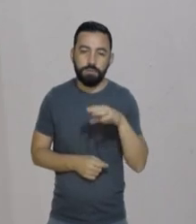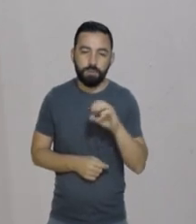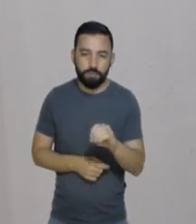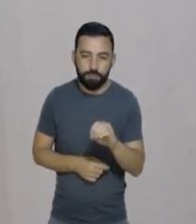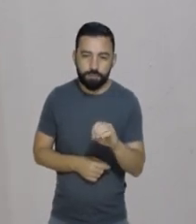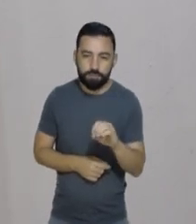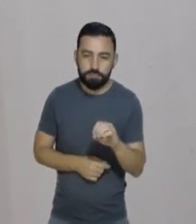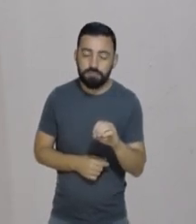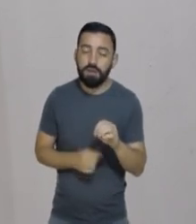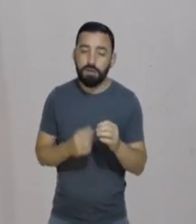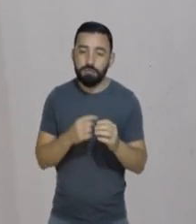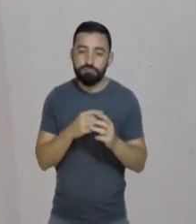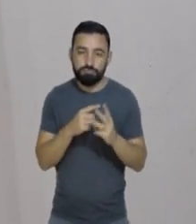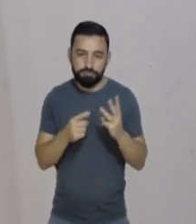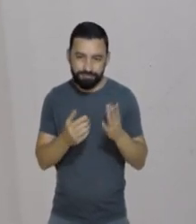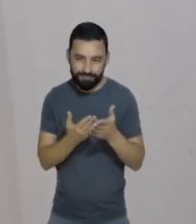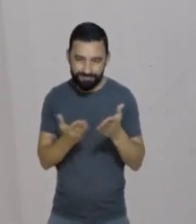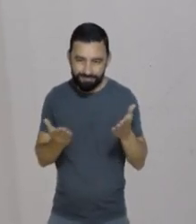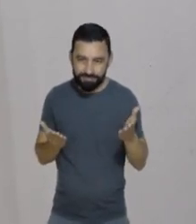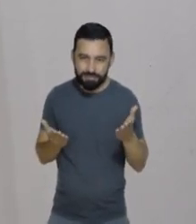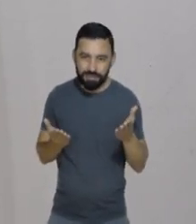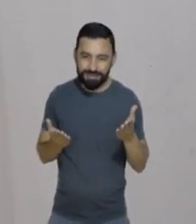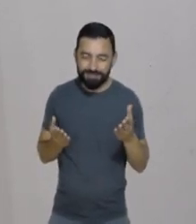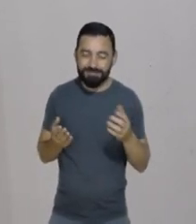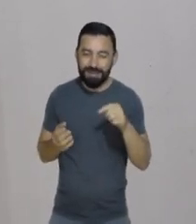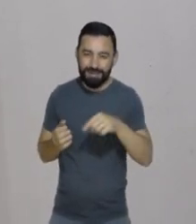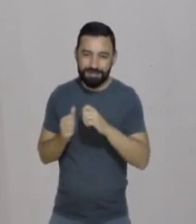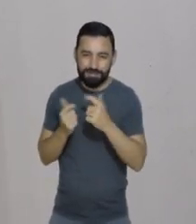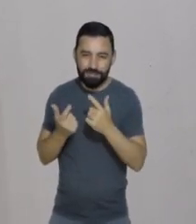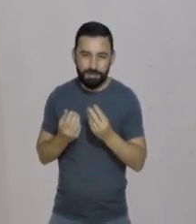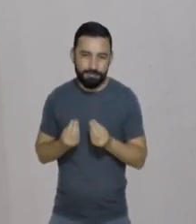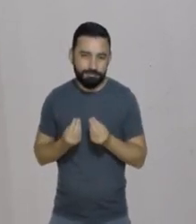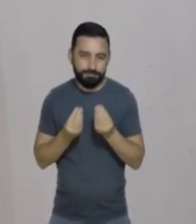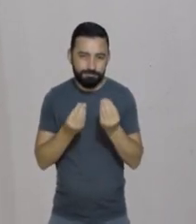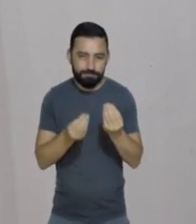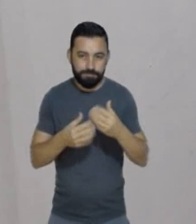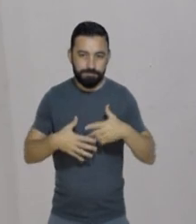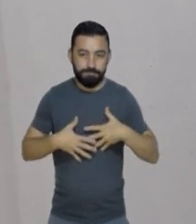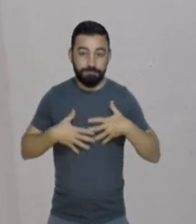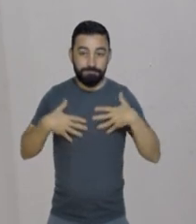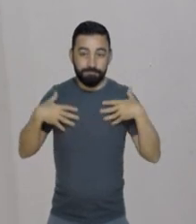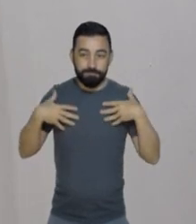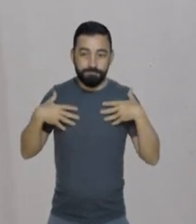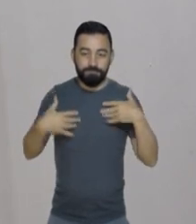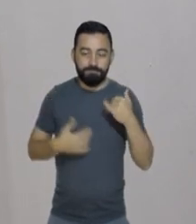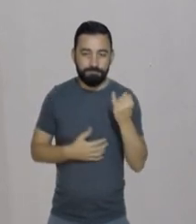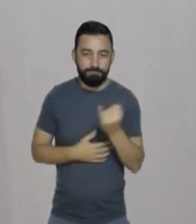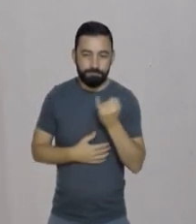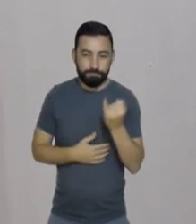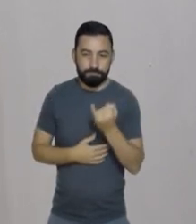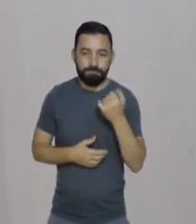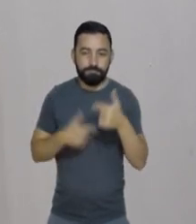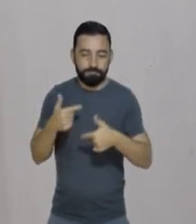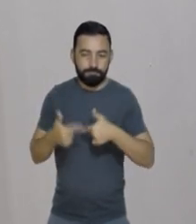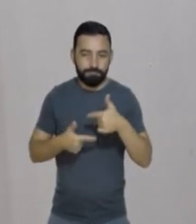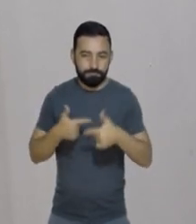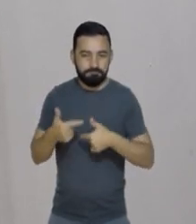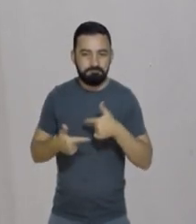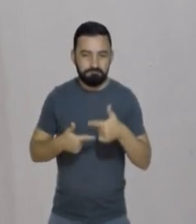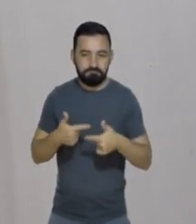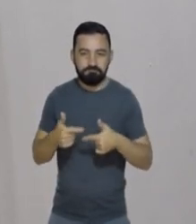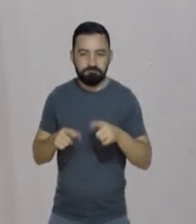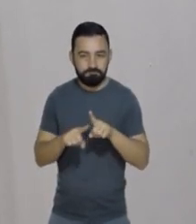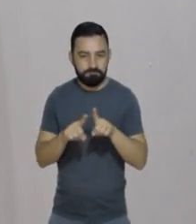que irão receber desta casa uma homenagem pelo importante trabalho prestado